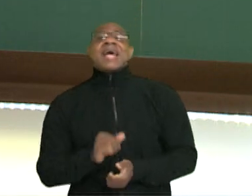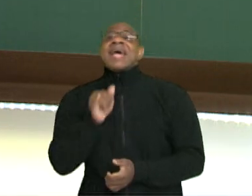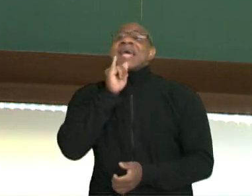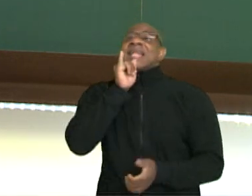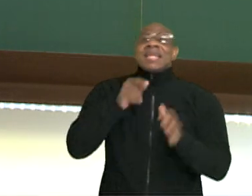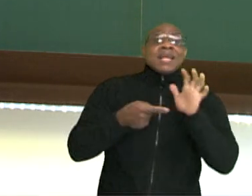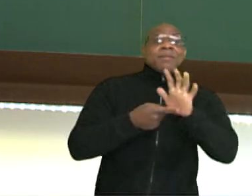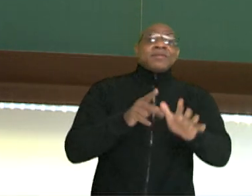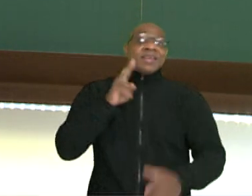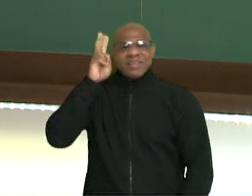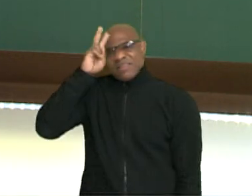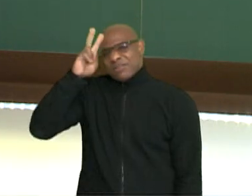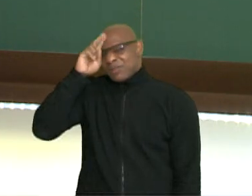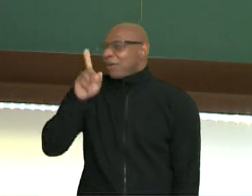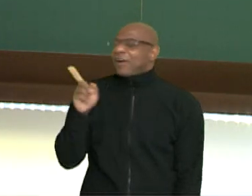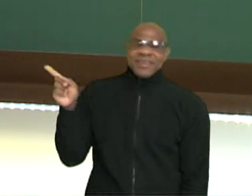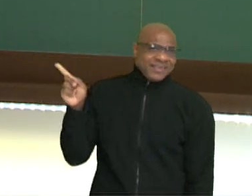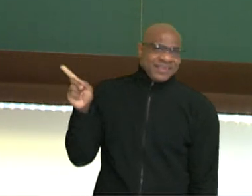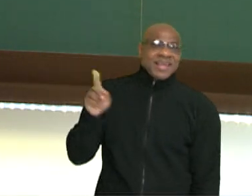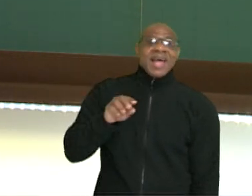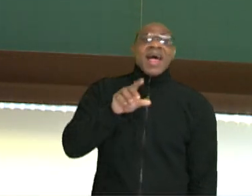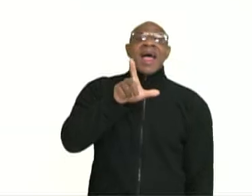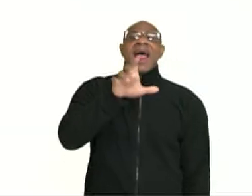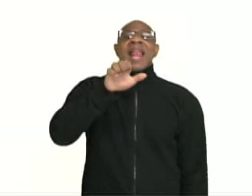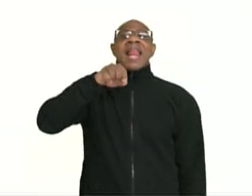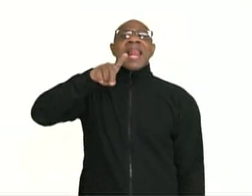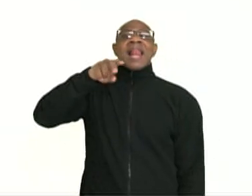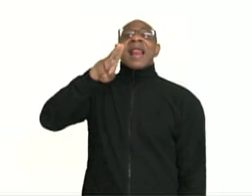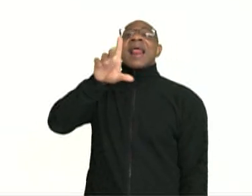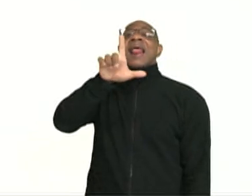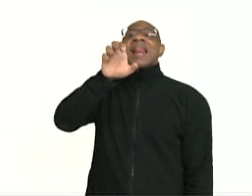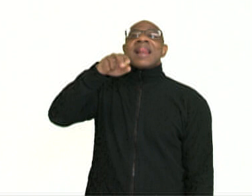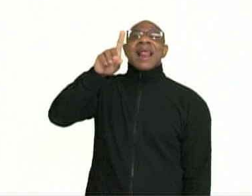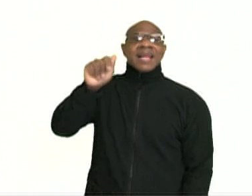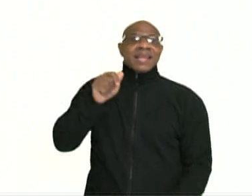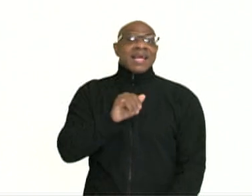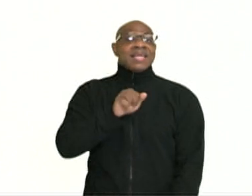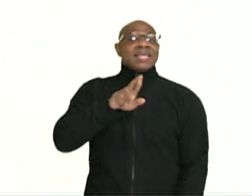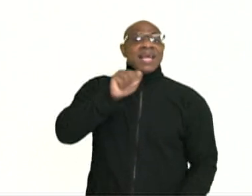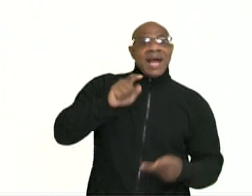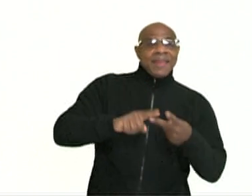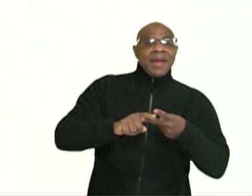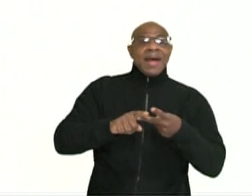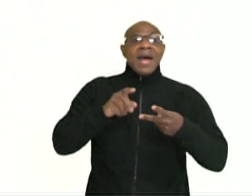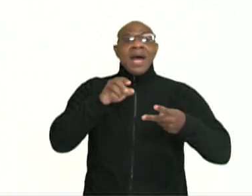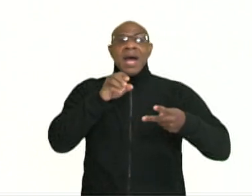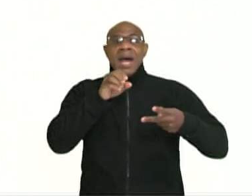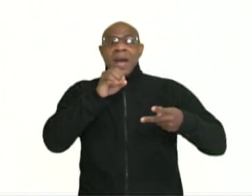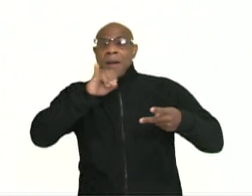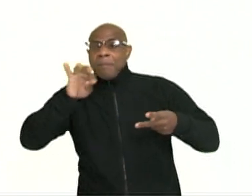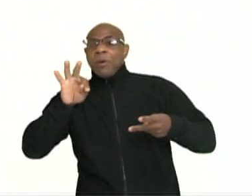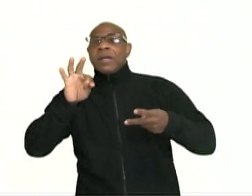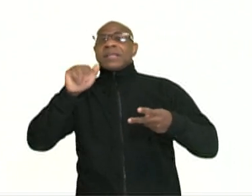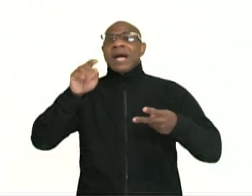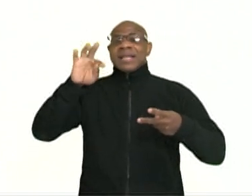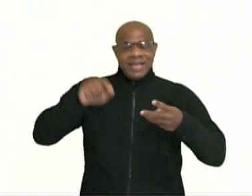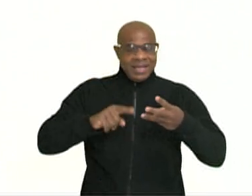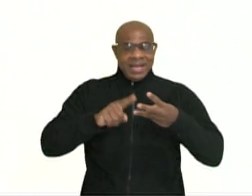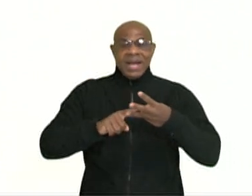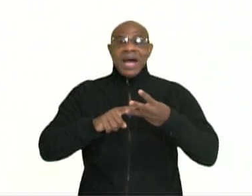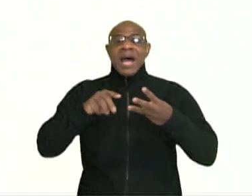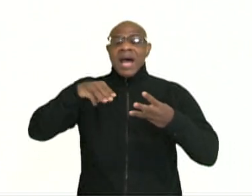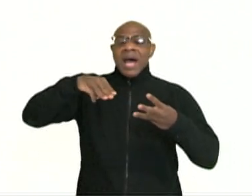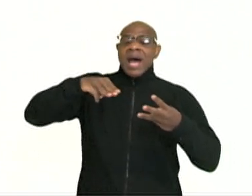Exemplos de lendas. Será que vocês já viram alguma dessas lendas aqui? Iara, Boitatá, Mula Sem Cabeça,